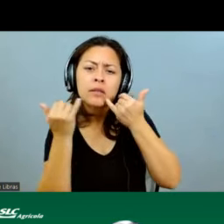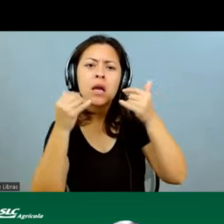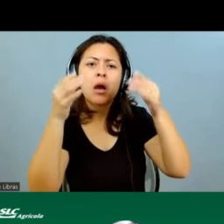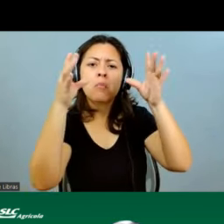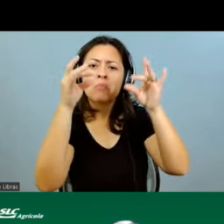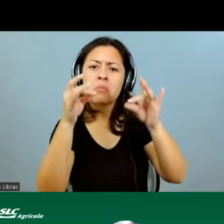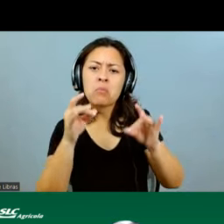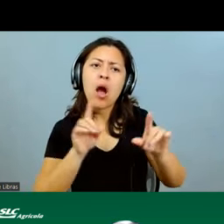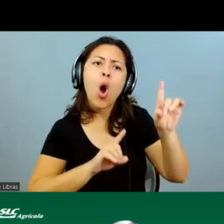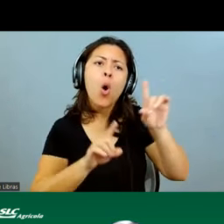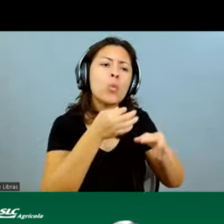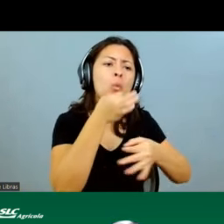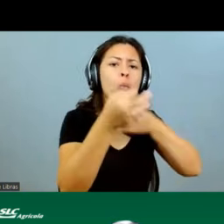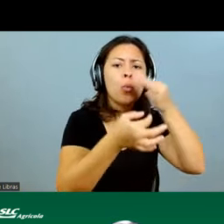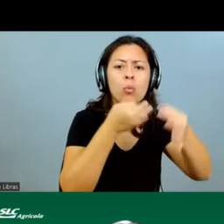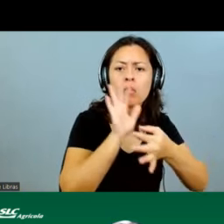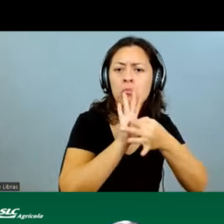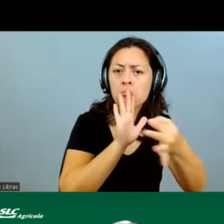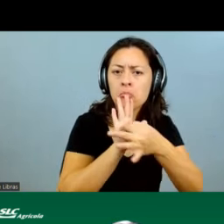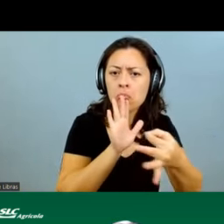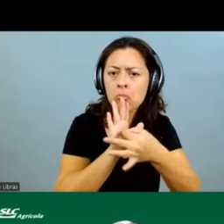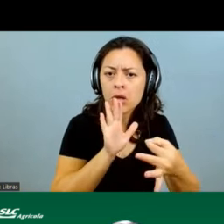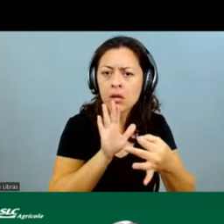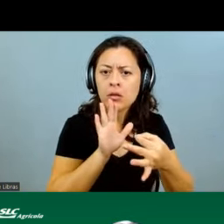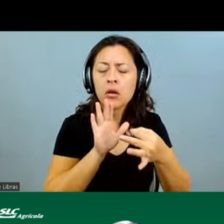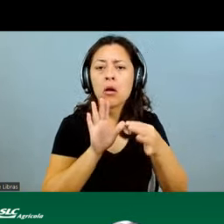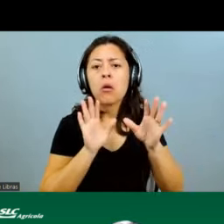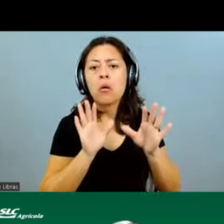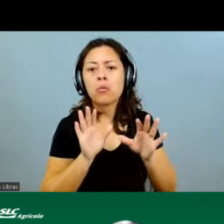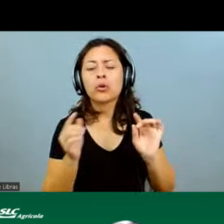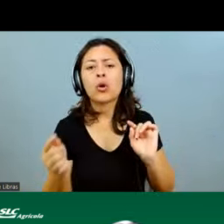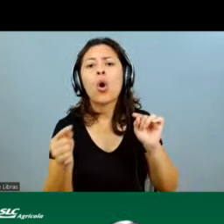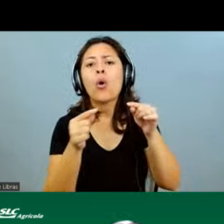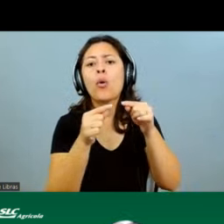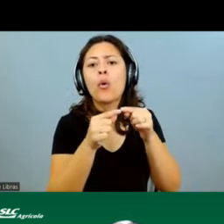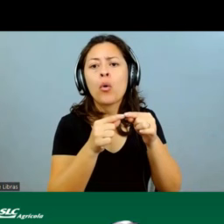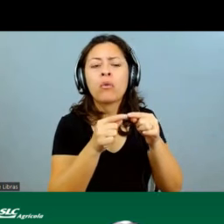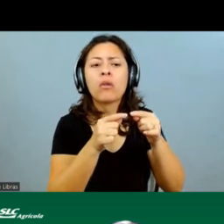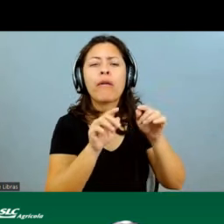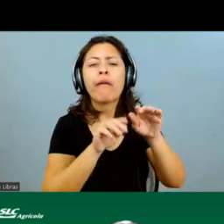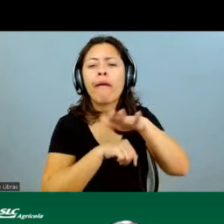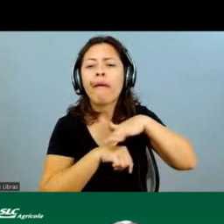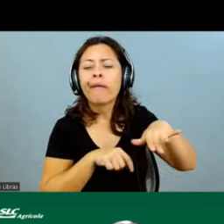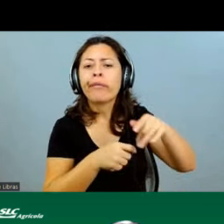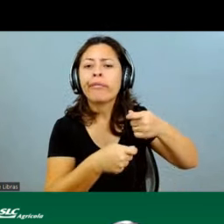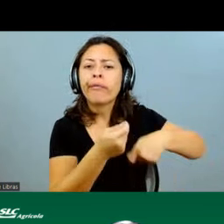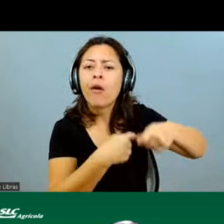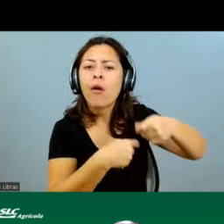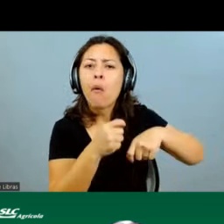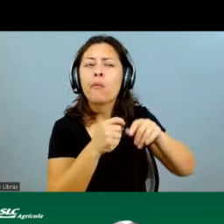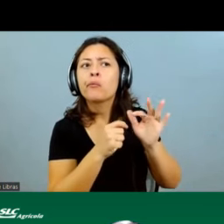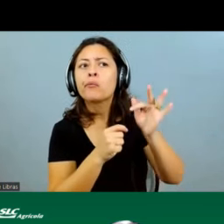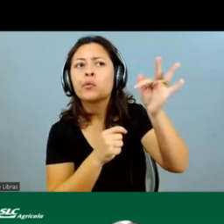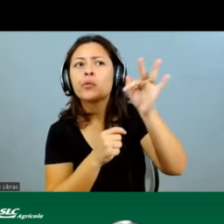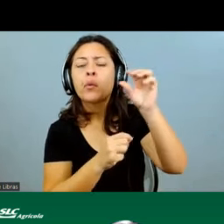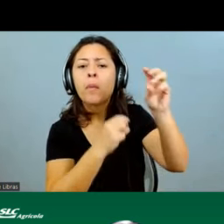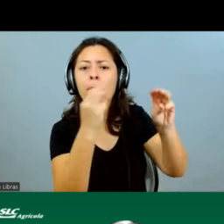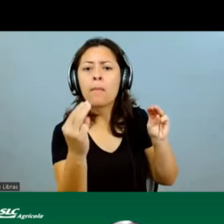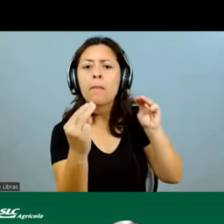ser feitas durante a videoconferência relativas às perspectivas de negócios projeções e metas